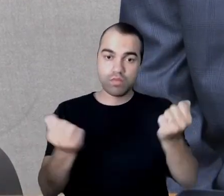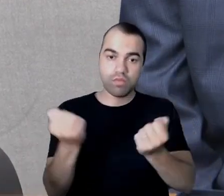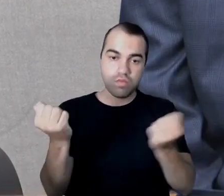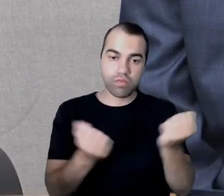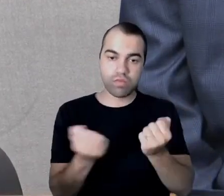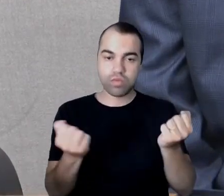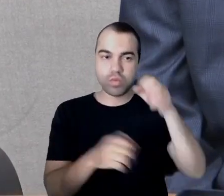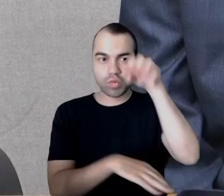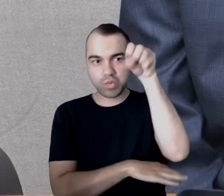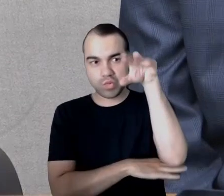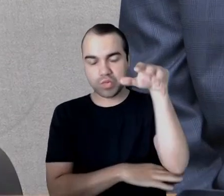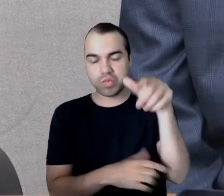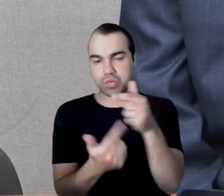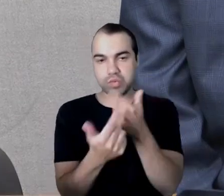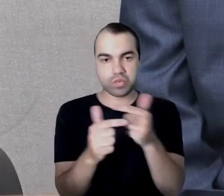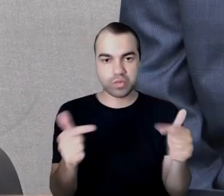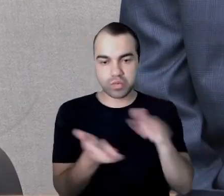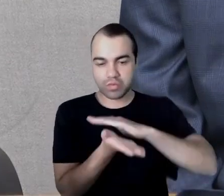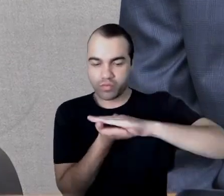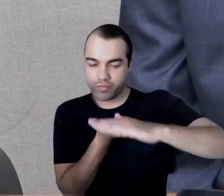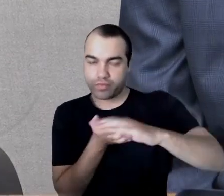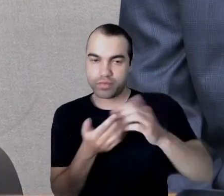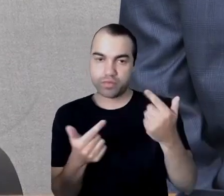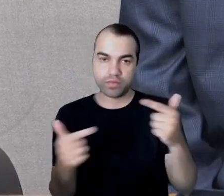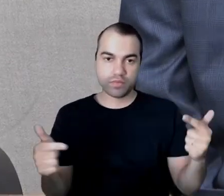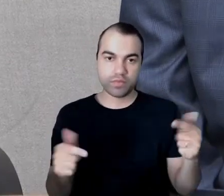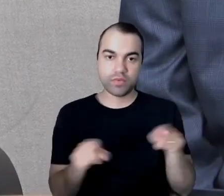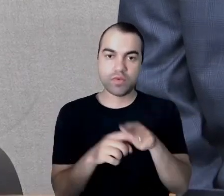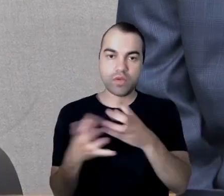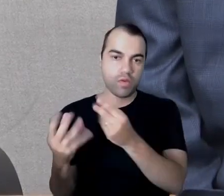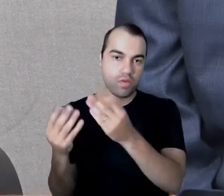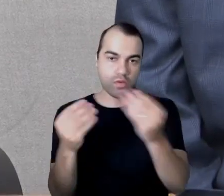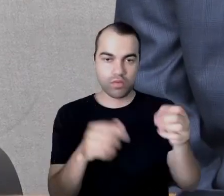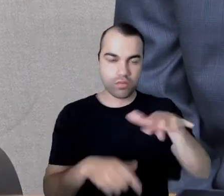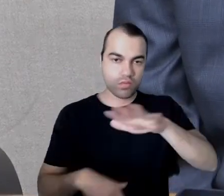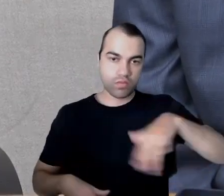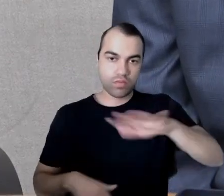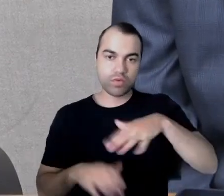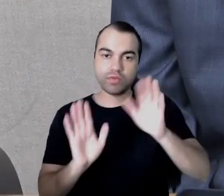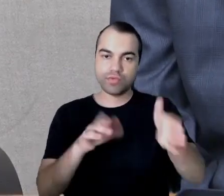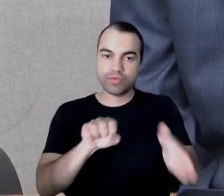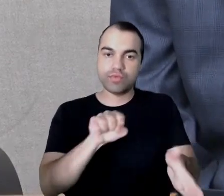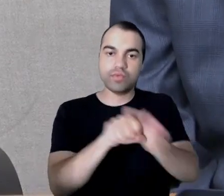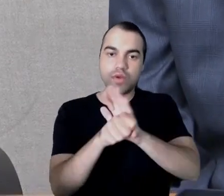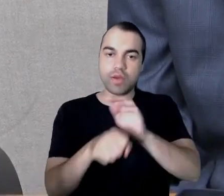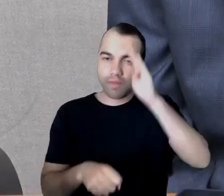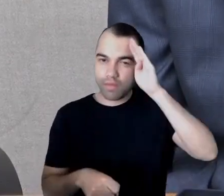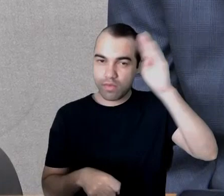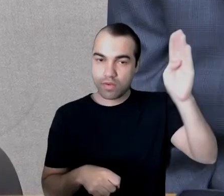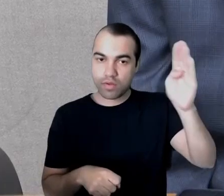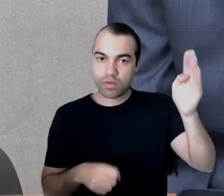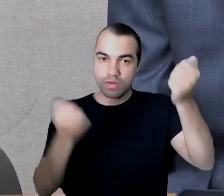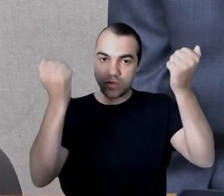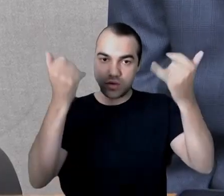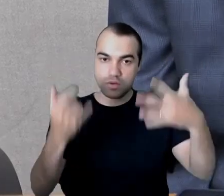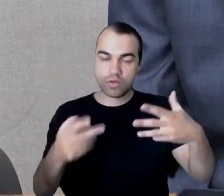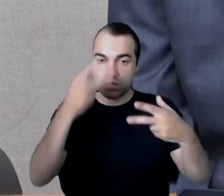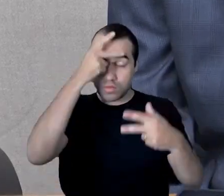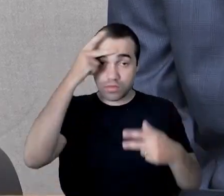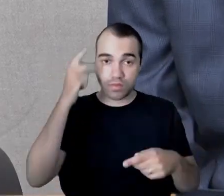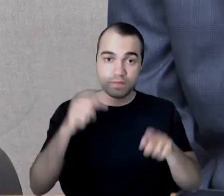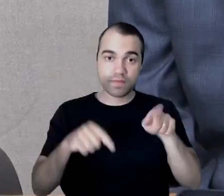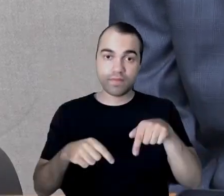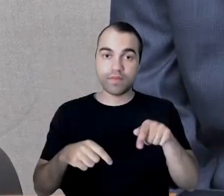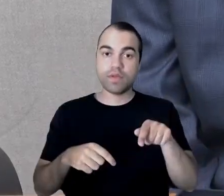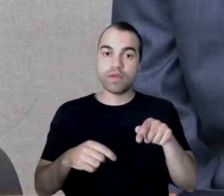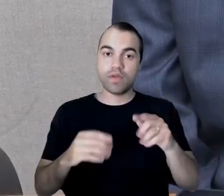iluminação informa ainda que muitas áreas foram ocupadas e que a principal argumentação dos moradores para cercarem as